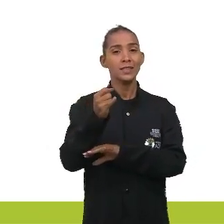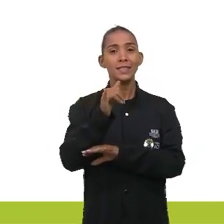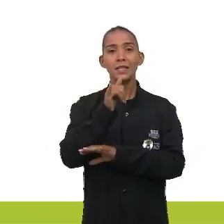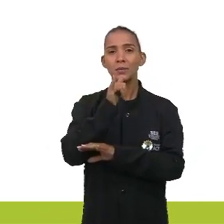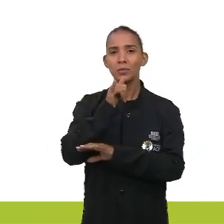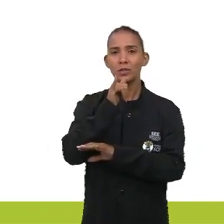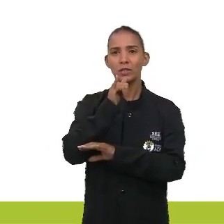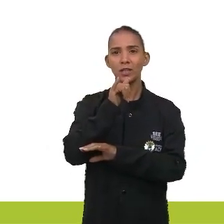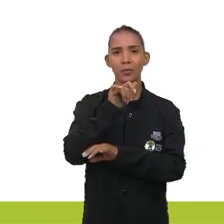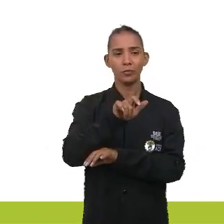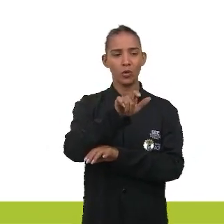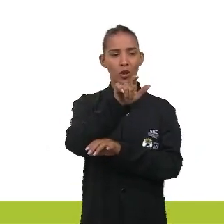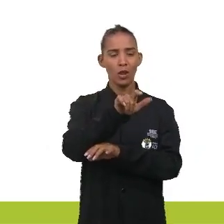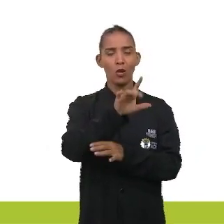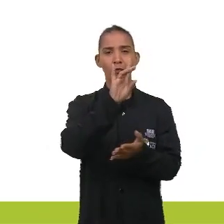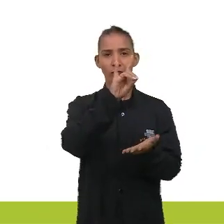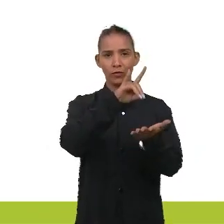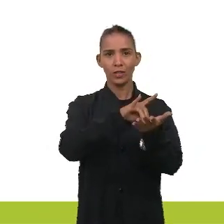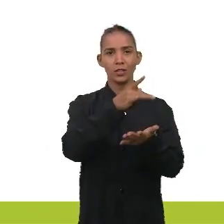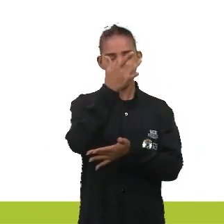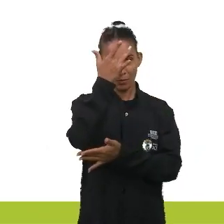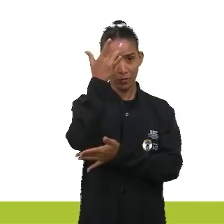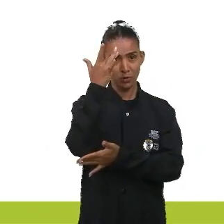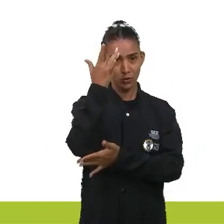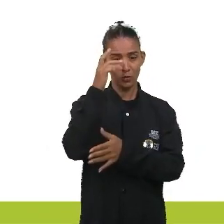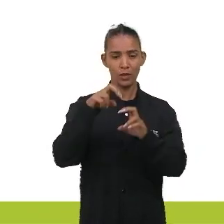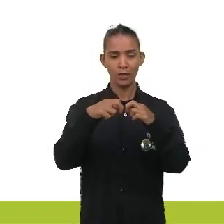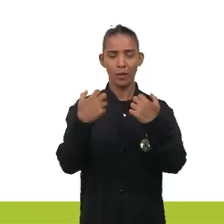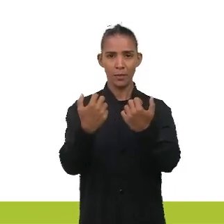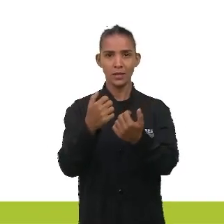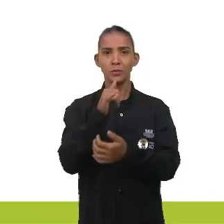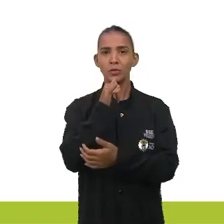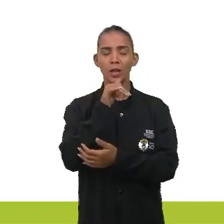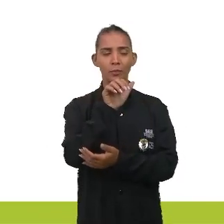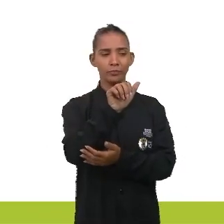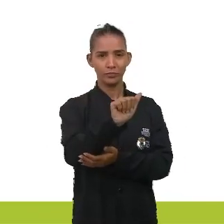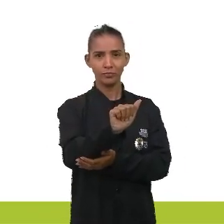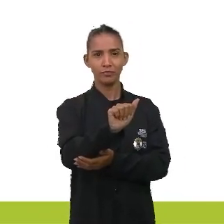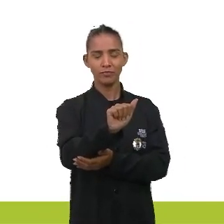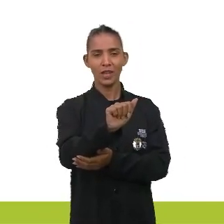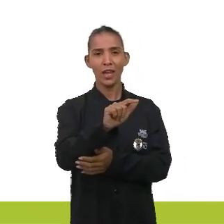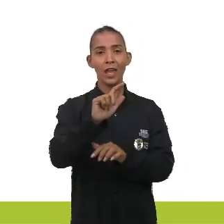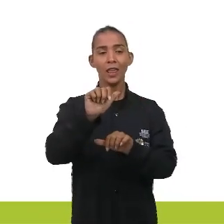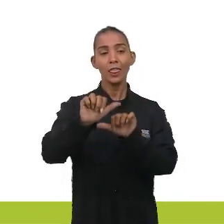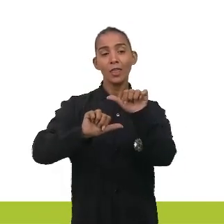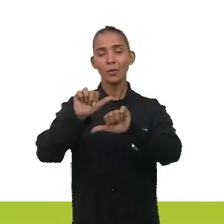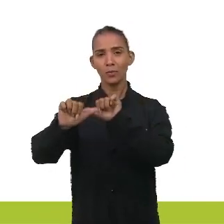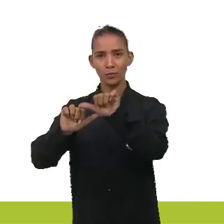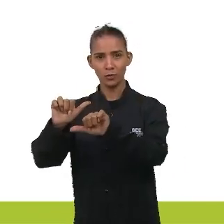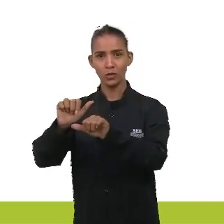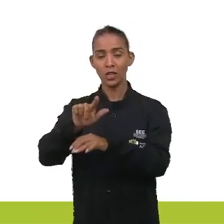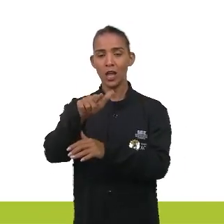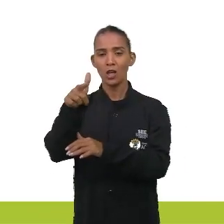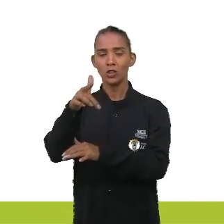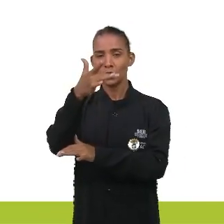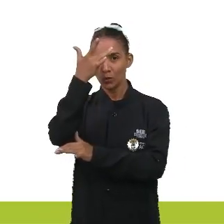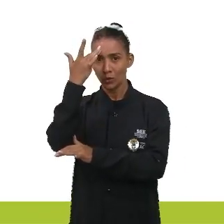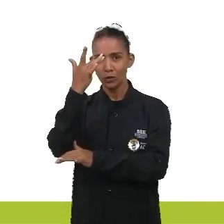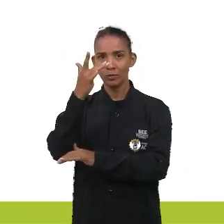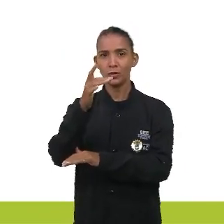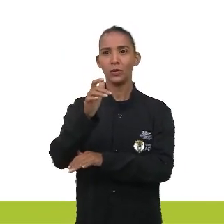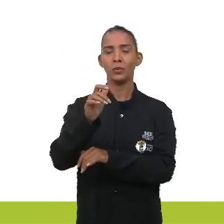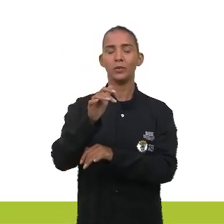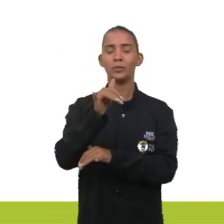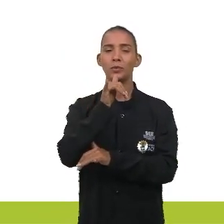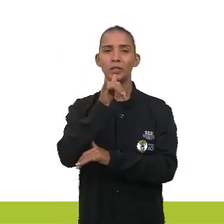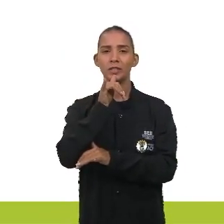uma pessoa nessa mesa, digamos a pessoa A, e depois eu mudar as pessoas que estão ao lado dela. Digamos